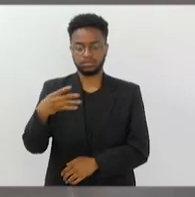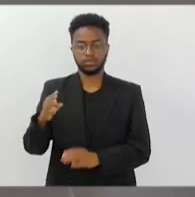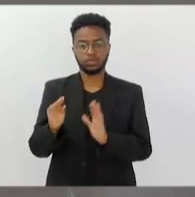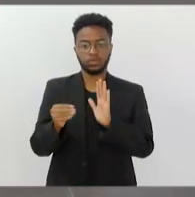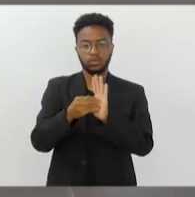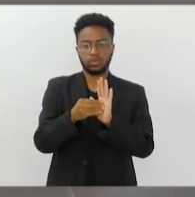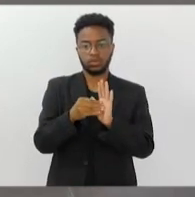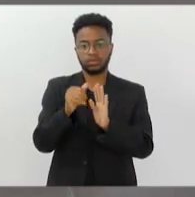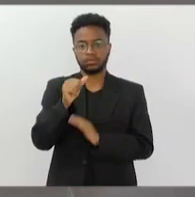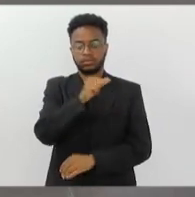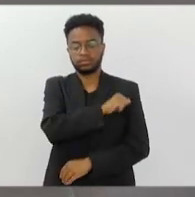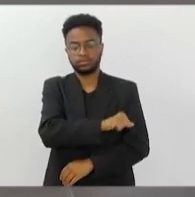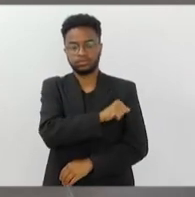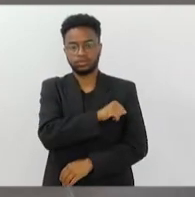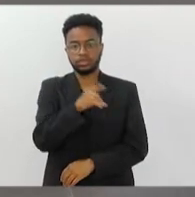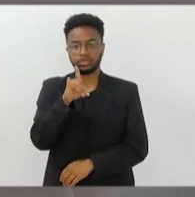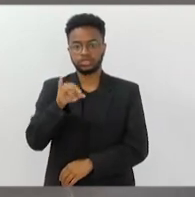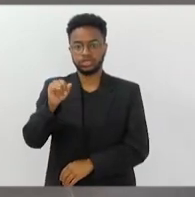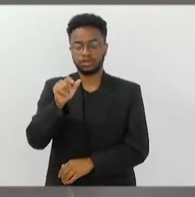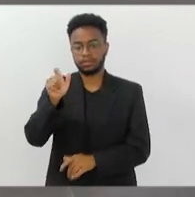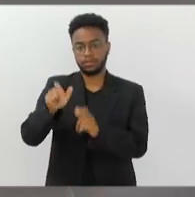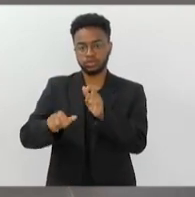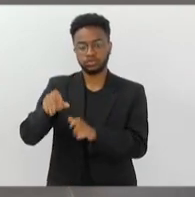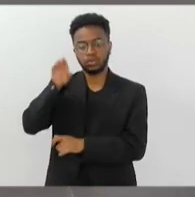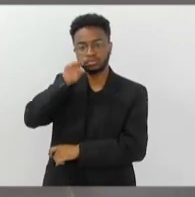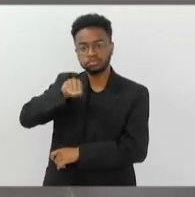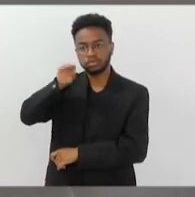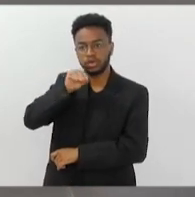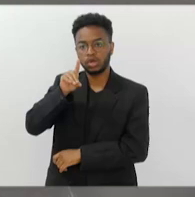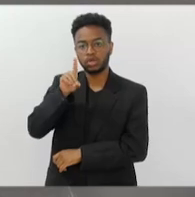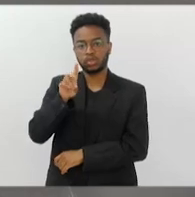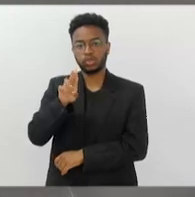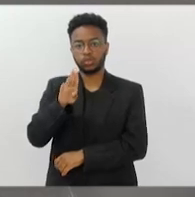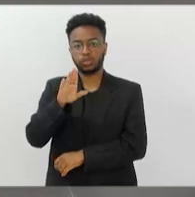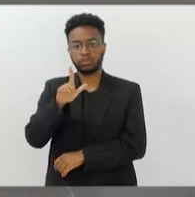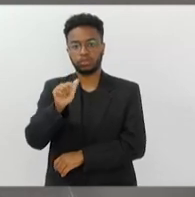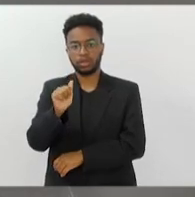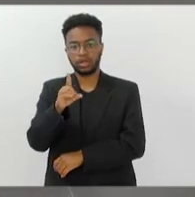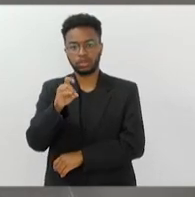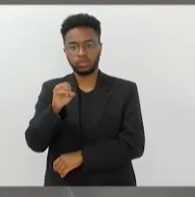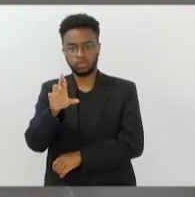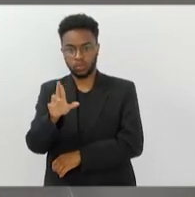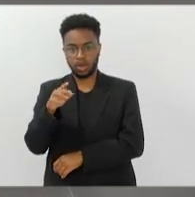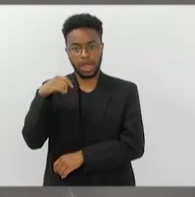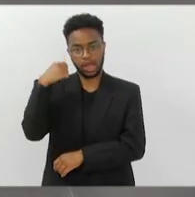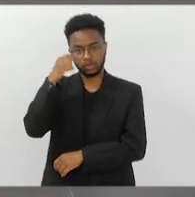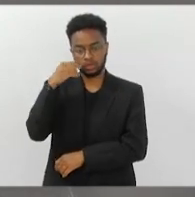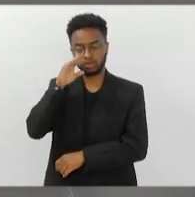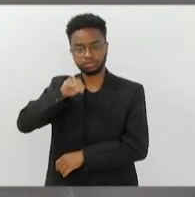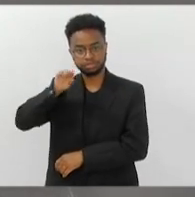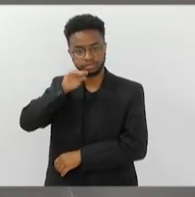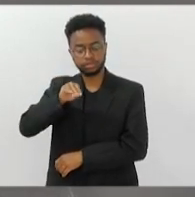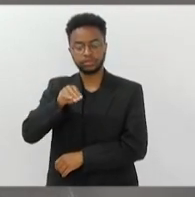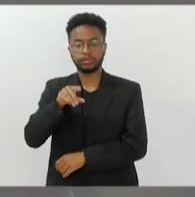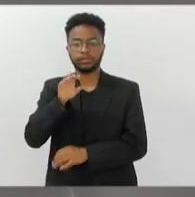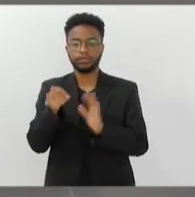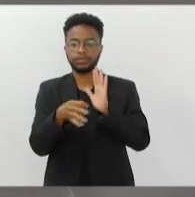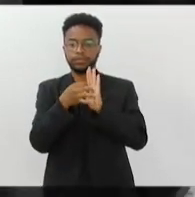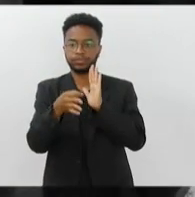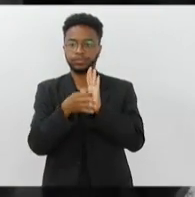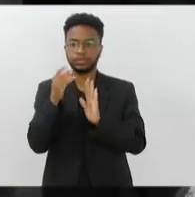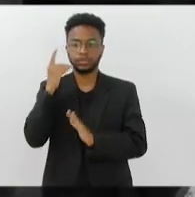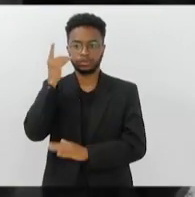Estado do Rio de Janeiro o dia do dublador, entre parênteses, ator de dublagem. Parecer, deputado